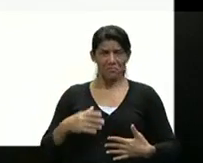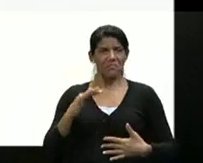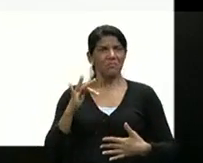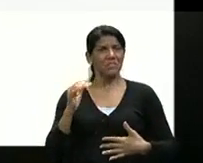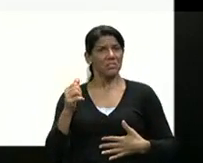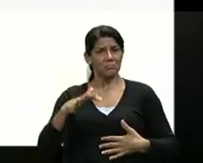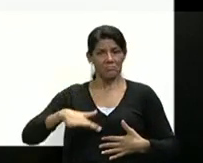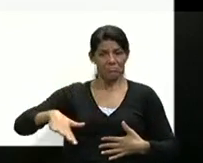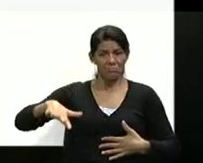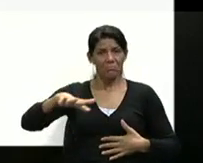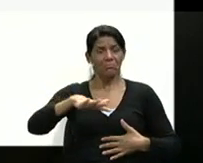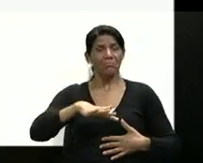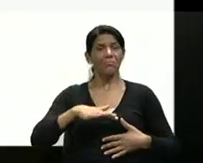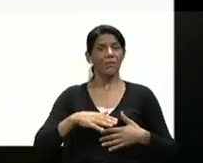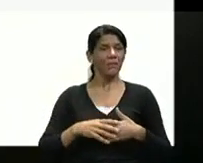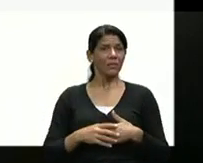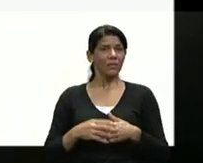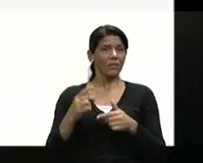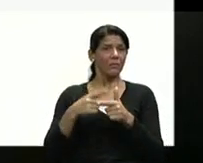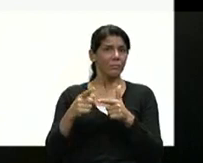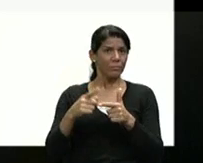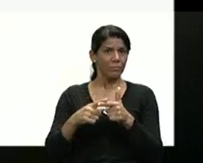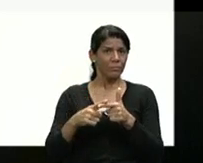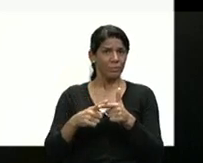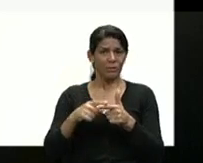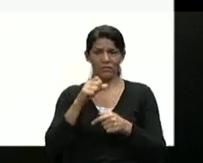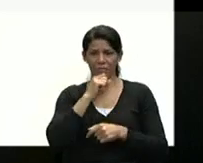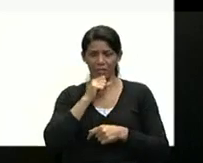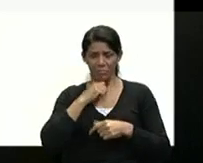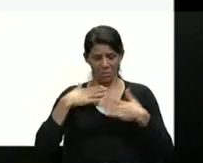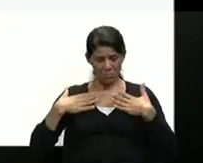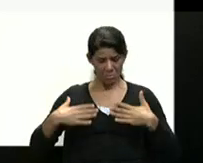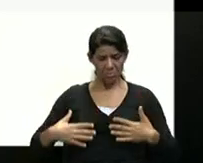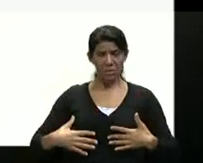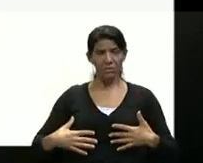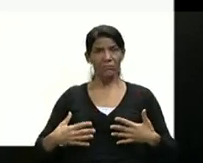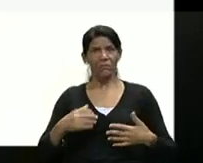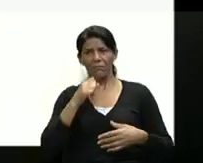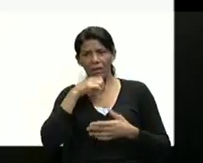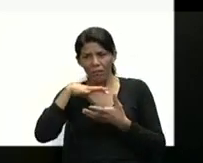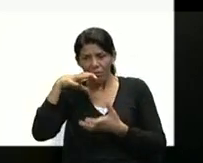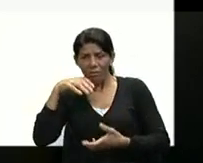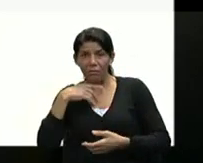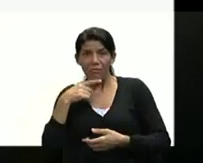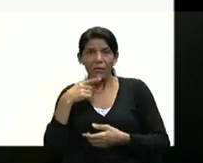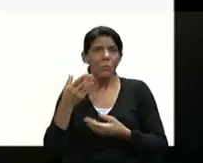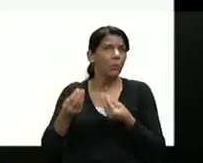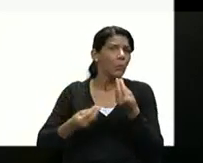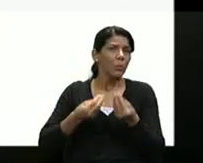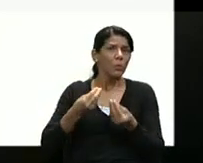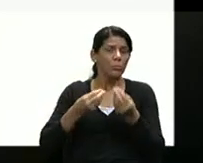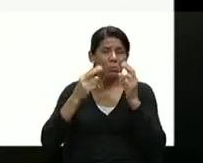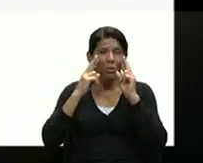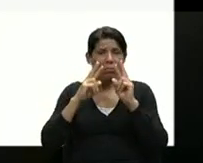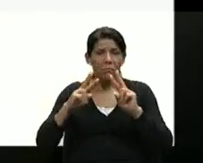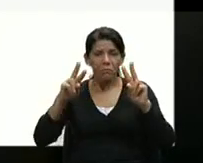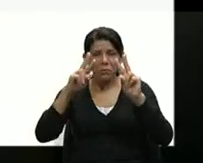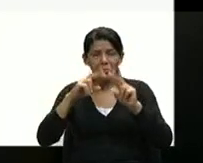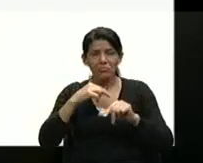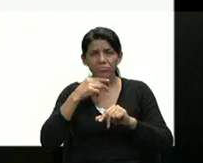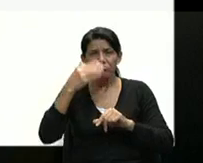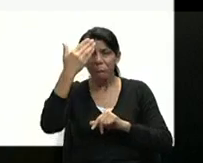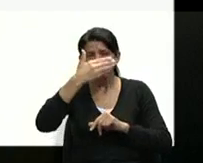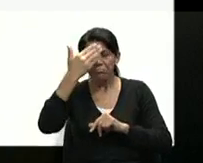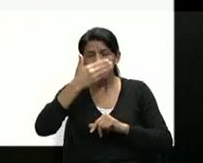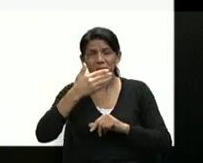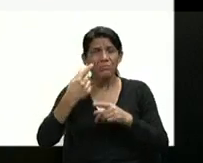ocorrendo, provocados pelo envelhecimento, né? problemas visuais provocados também